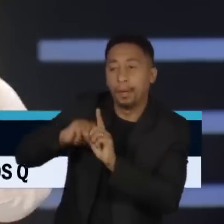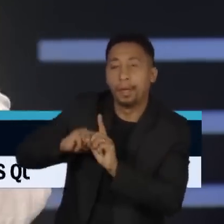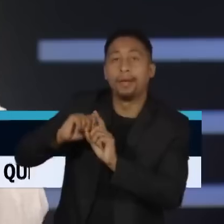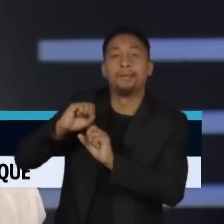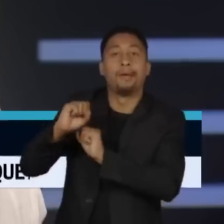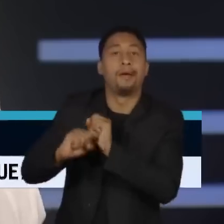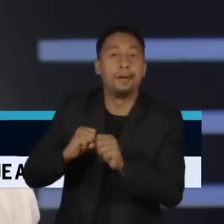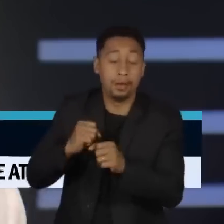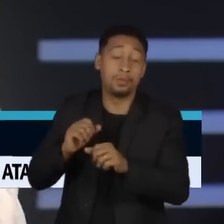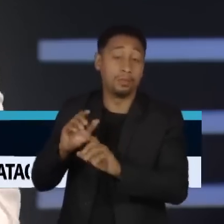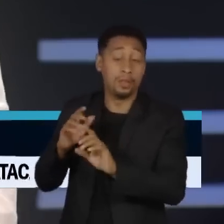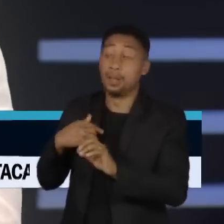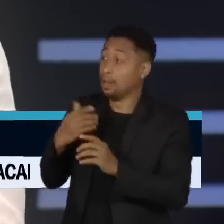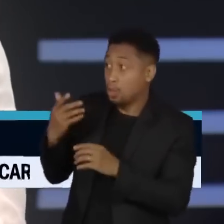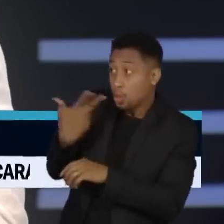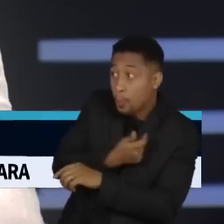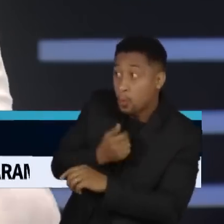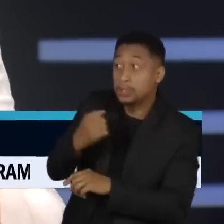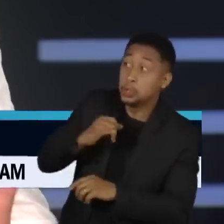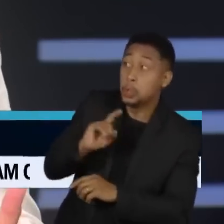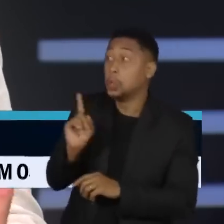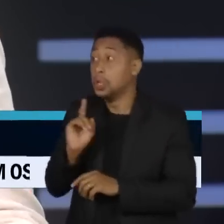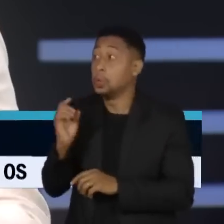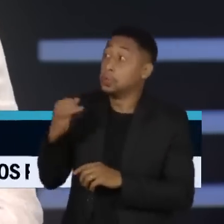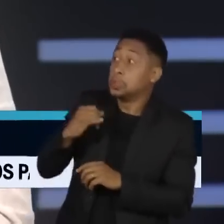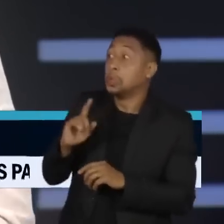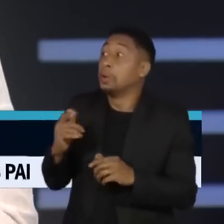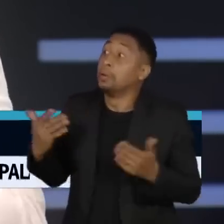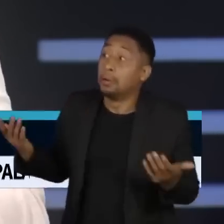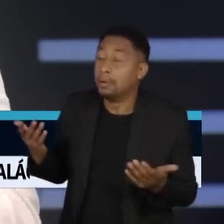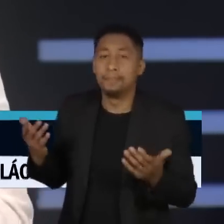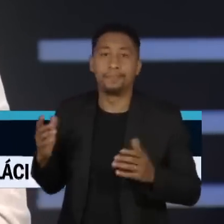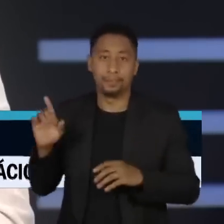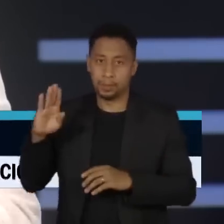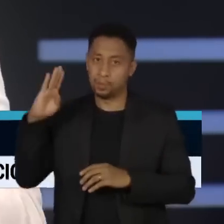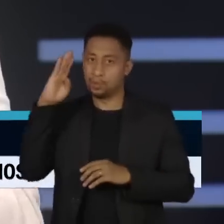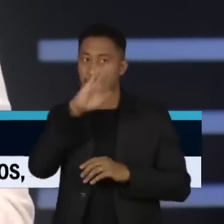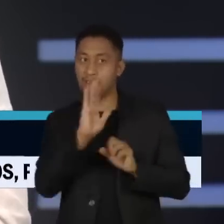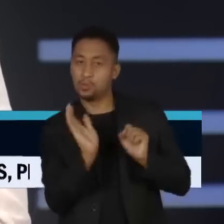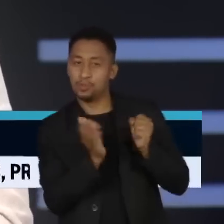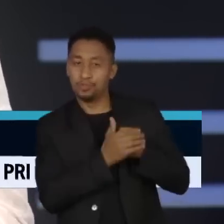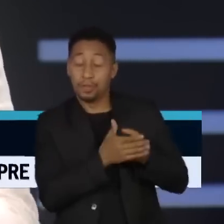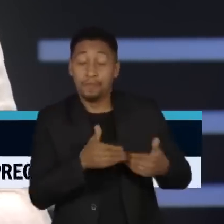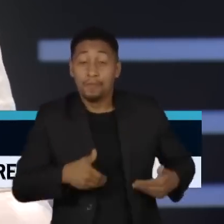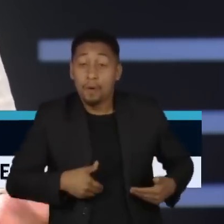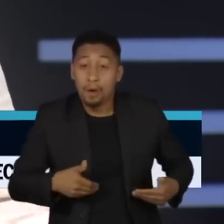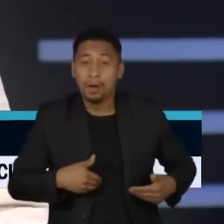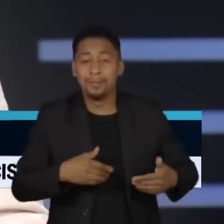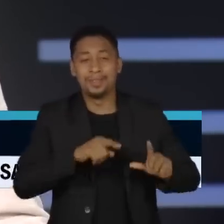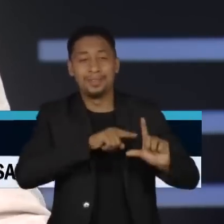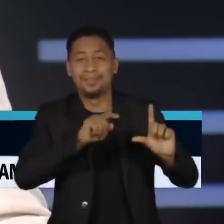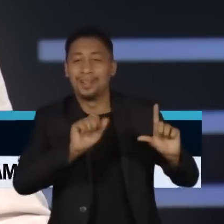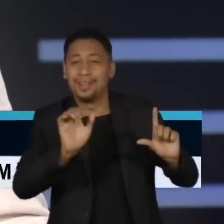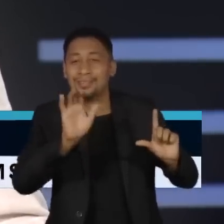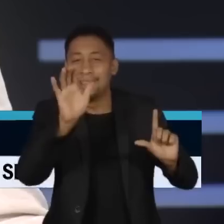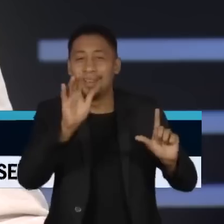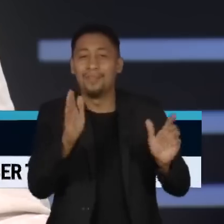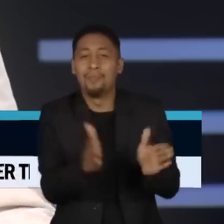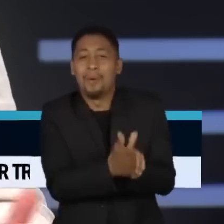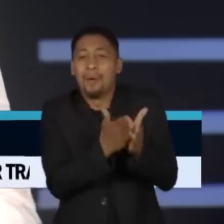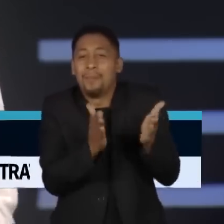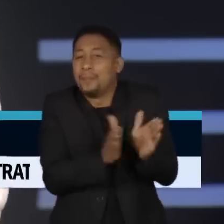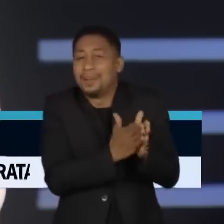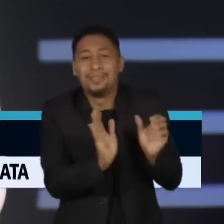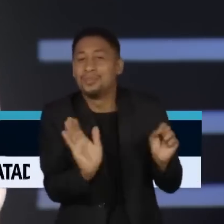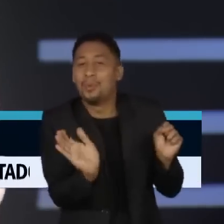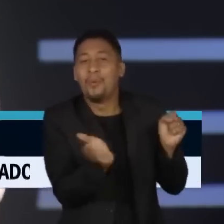uma nuvem de fumaça sobre outros temas que eram importantes fome inflação miséria a gente gastou muito tempo discutindo a vacina